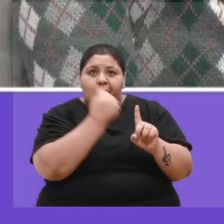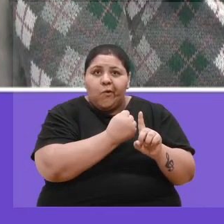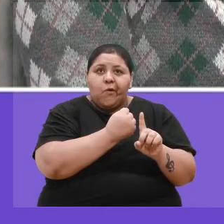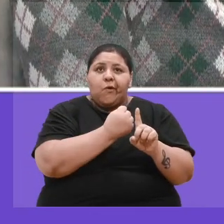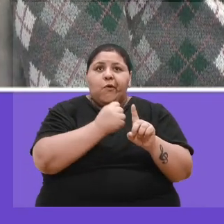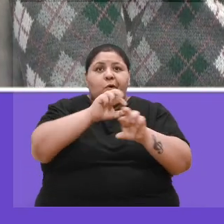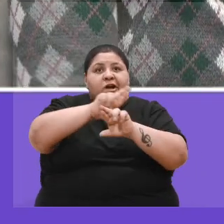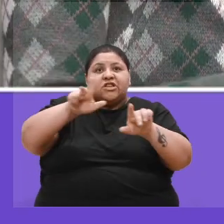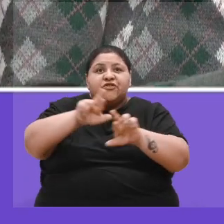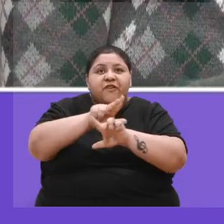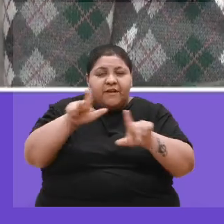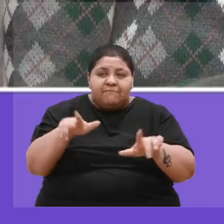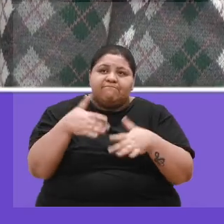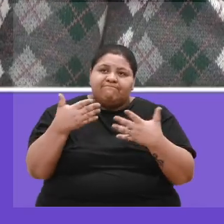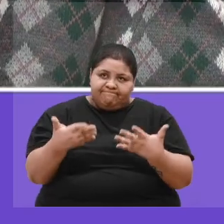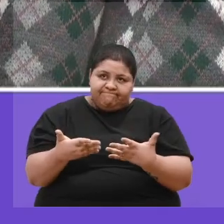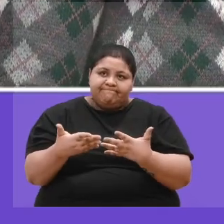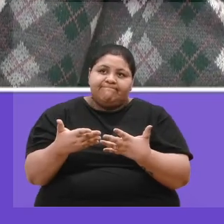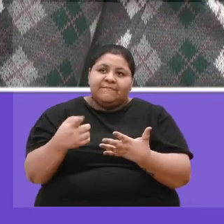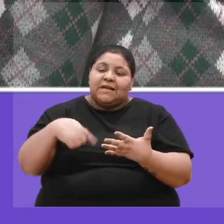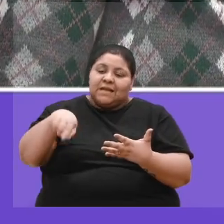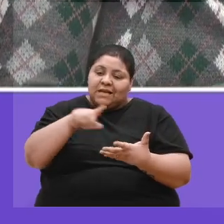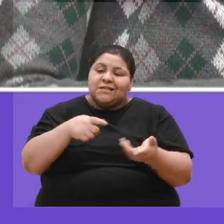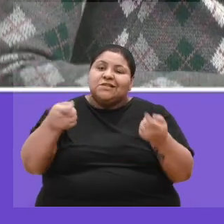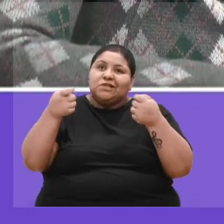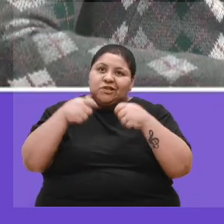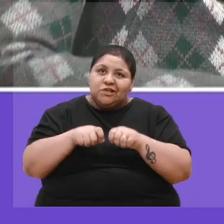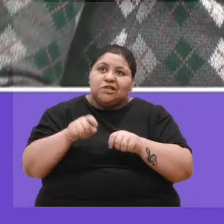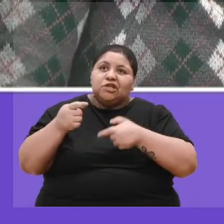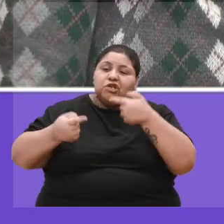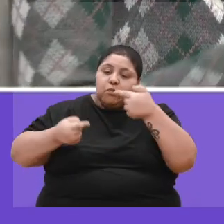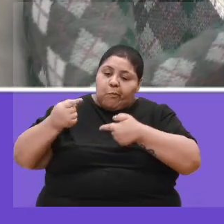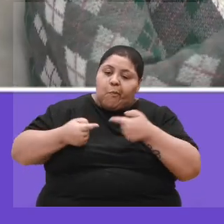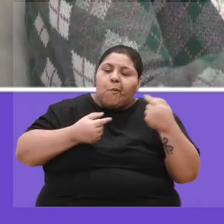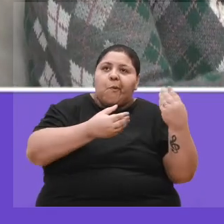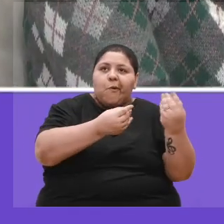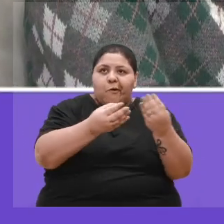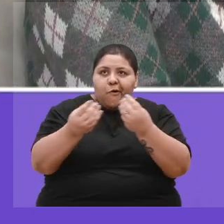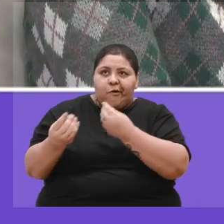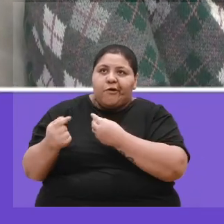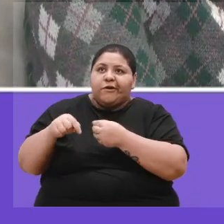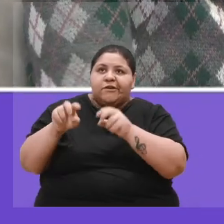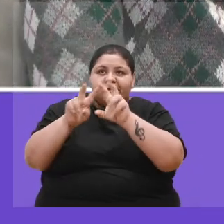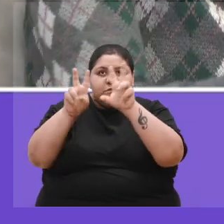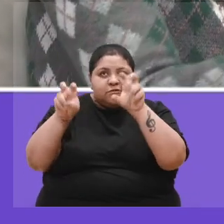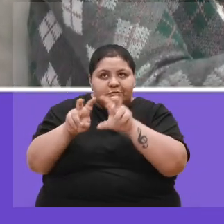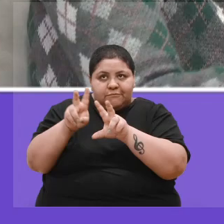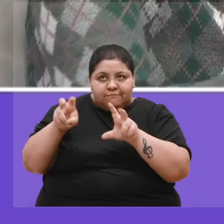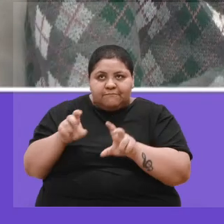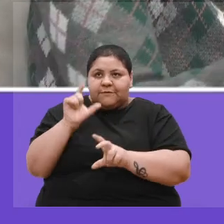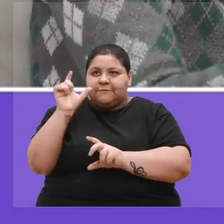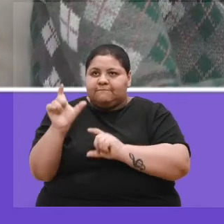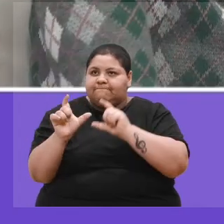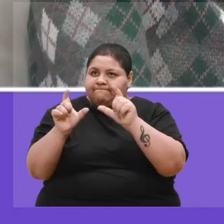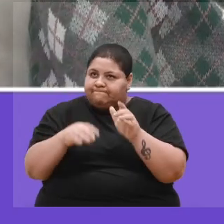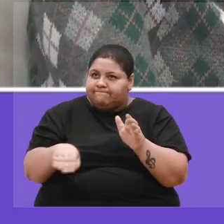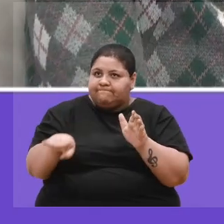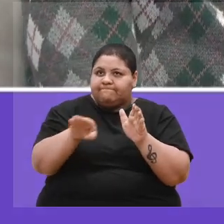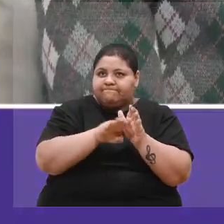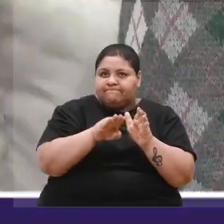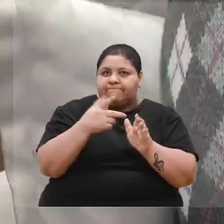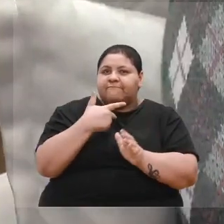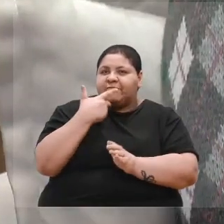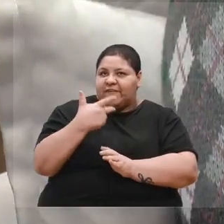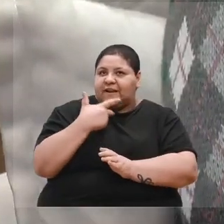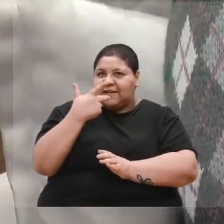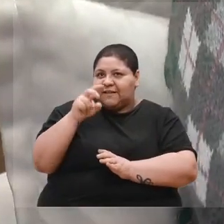a diferença e tal. Então a gente precisa e precisou debater muito esses termos para chegar a hoje falar